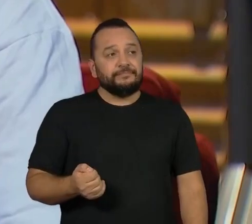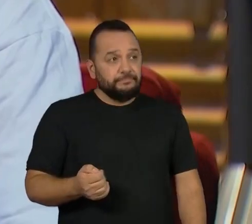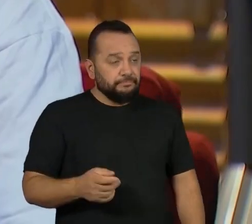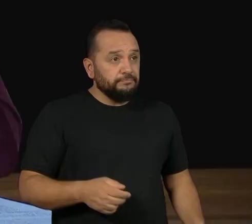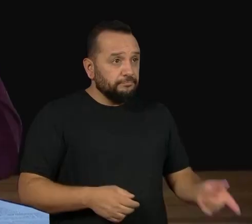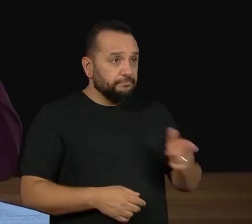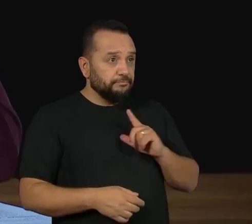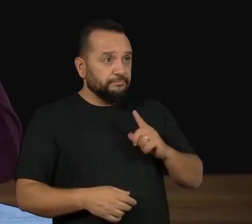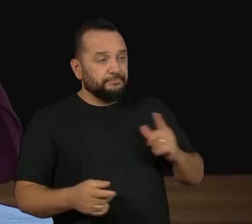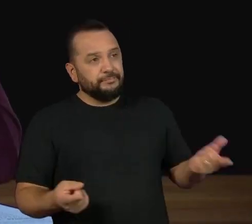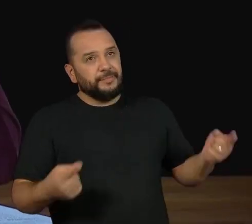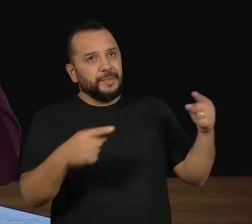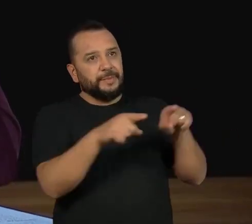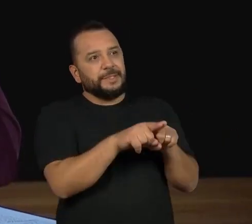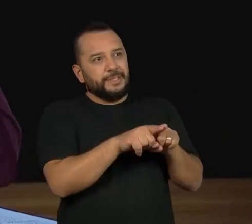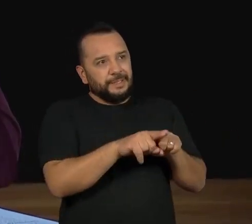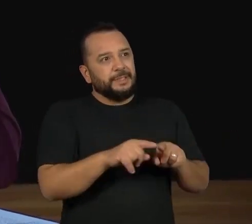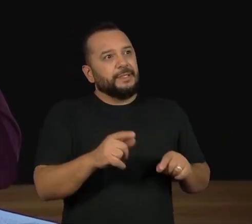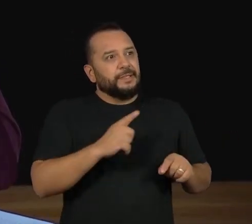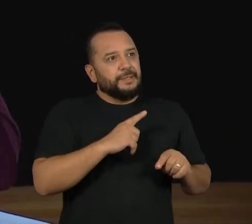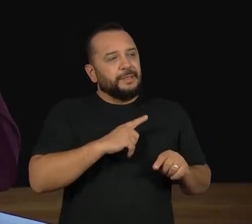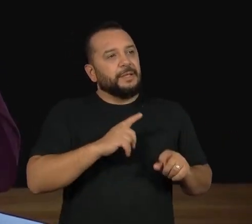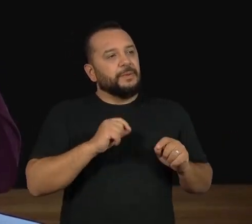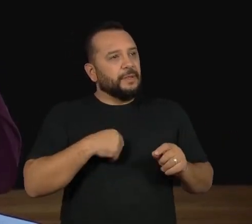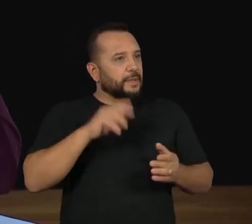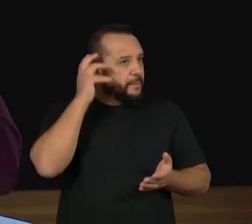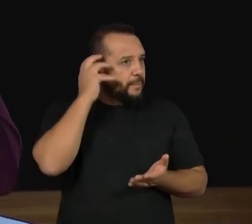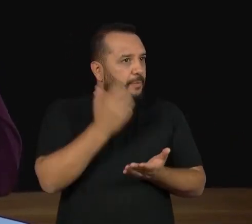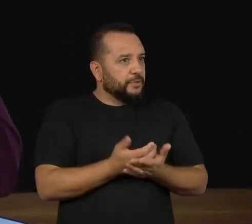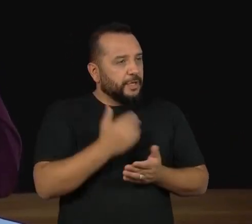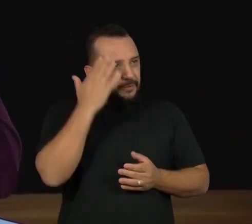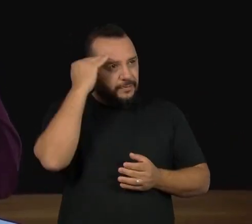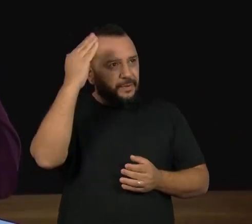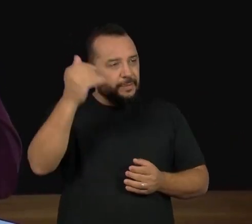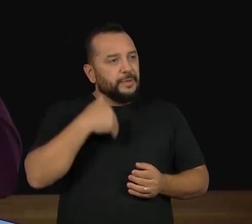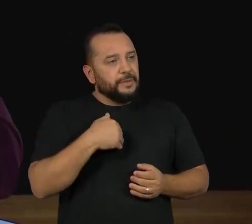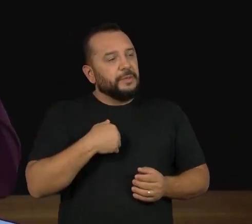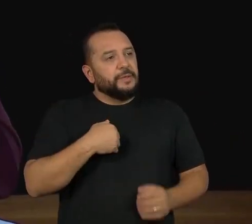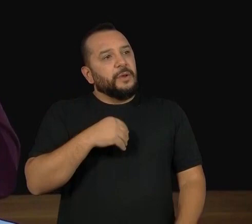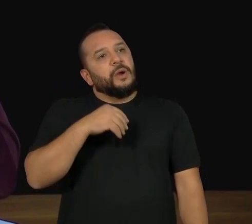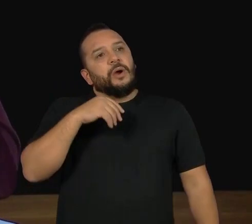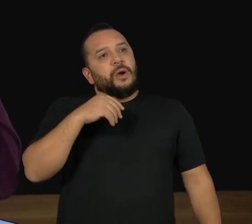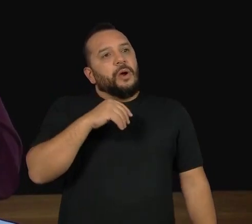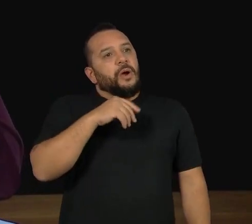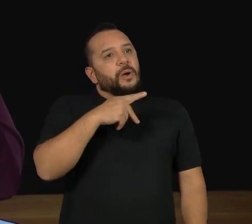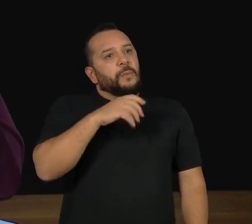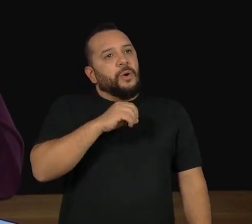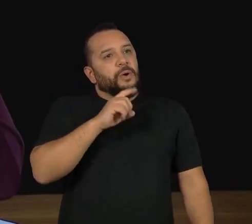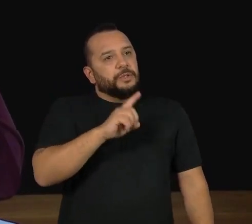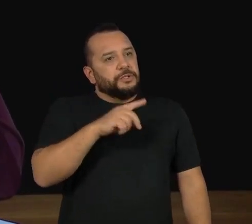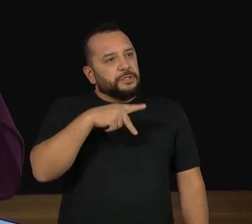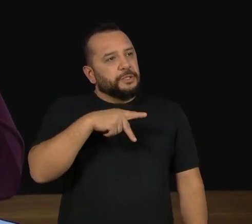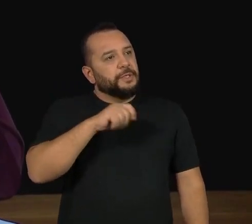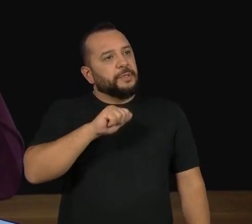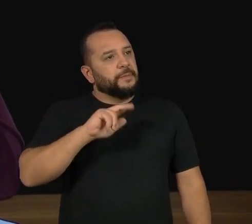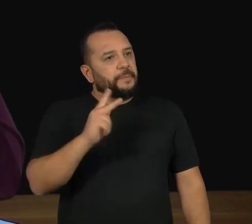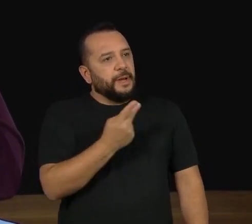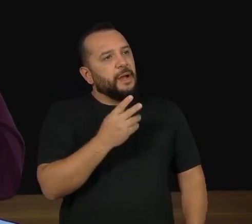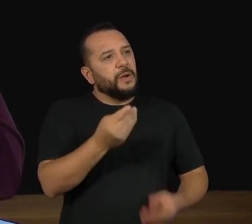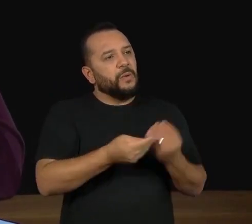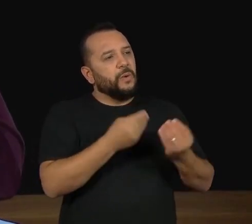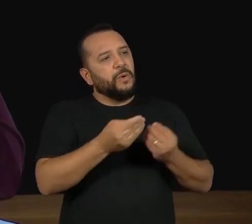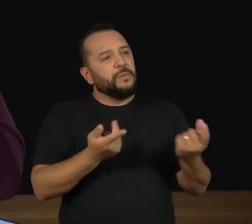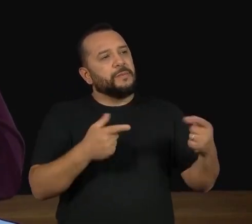tem uma parceria com o canal de Podcast muito grande o podp como é que funciona essa dupla